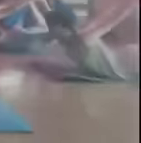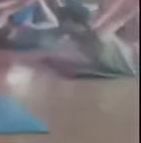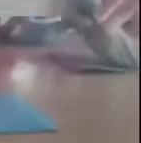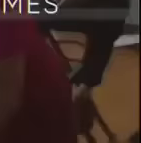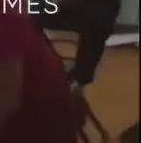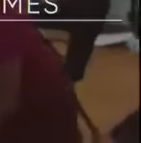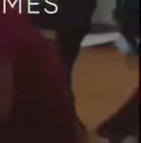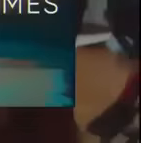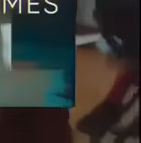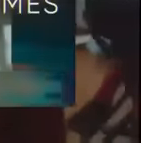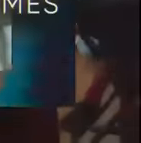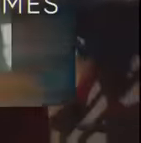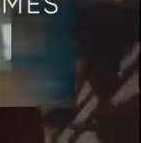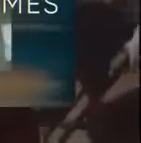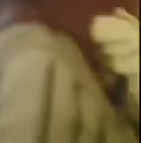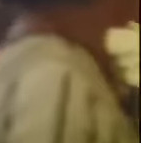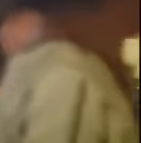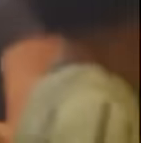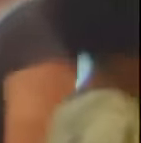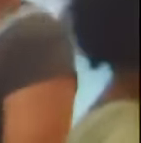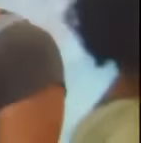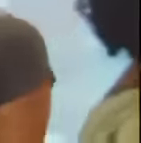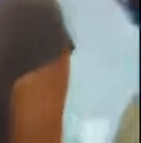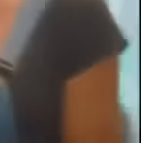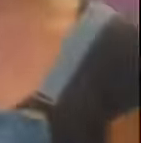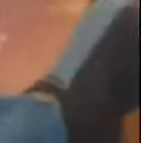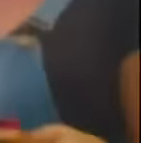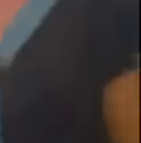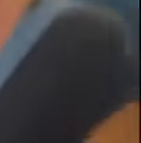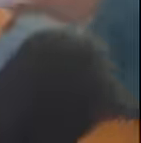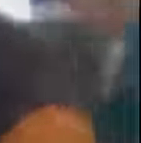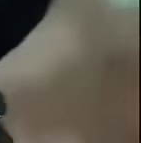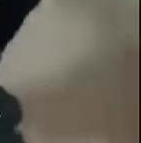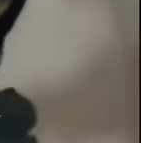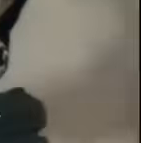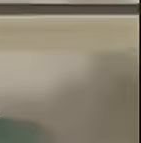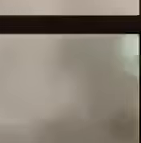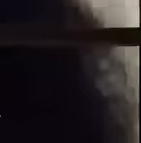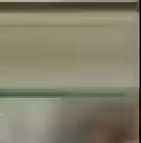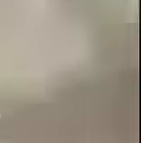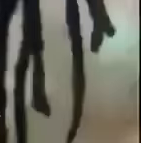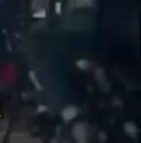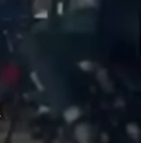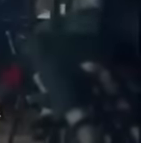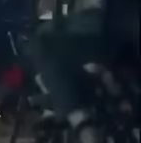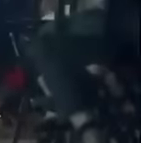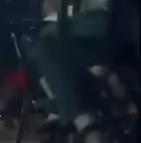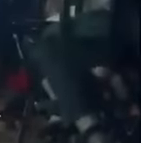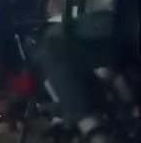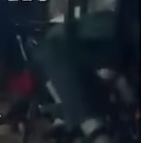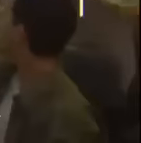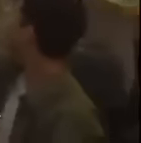um negócio. O seu negócio. Loucura seria não acreditar nisso. Loucura seria não acreditar em